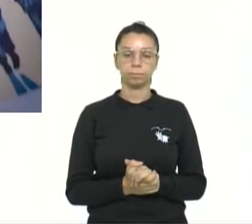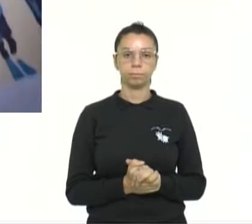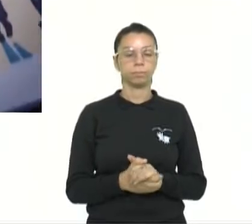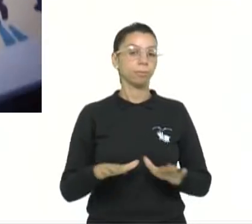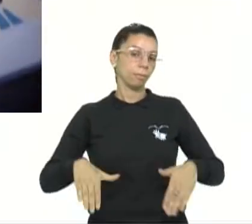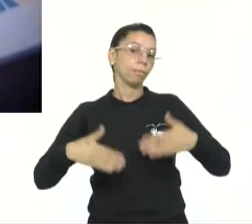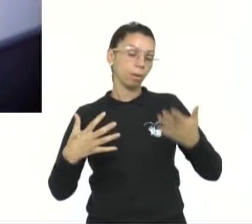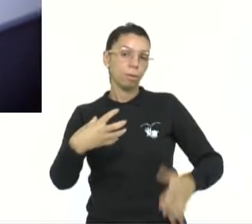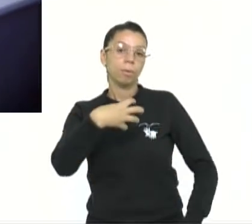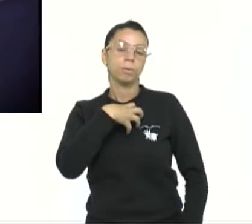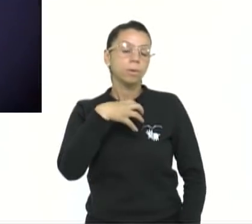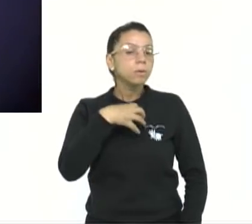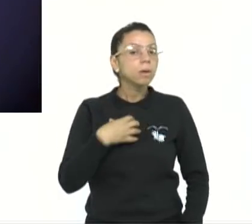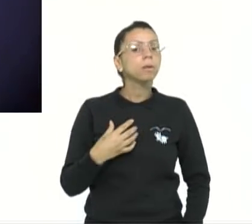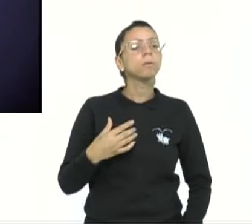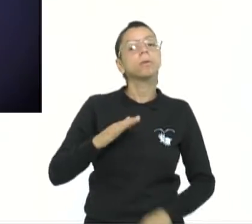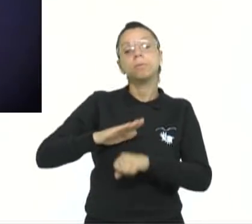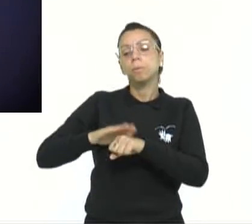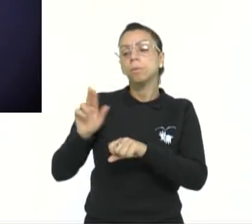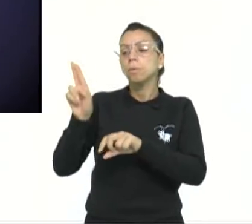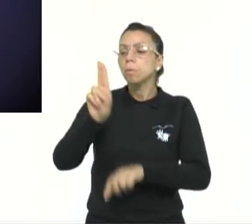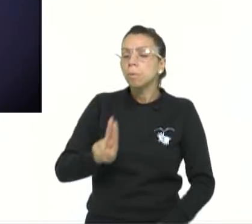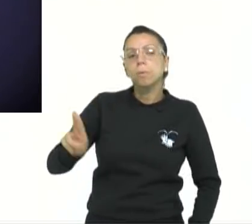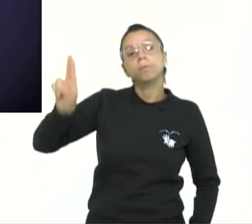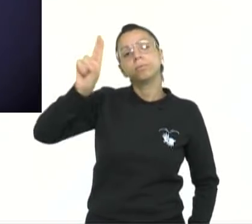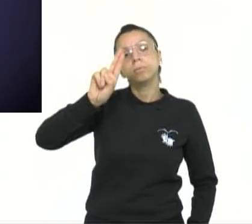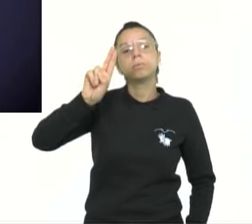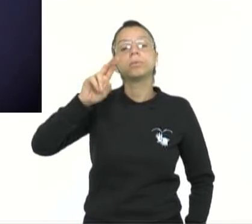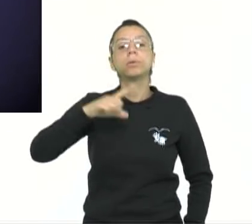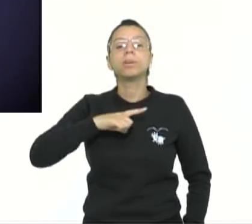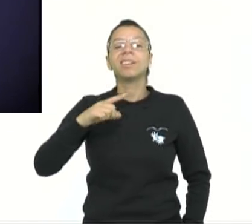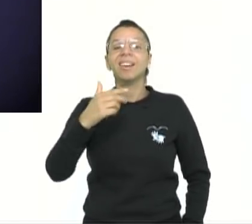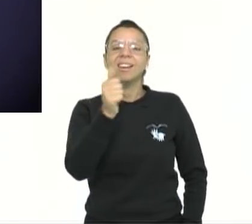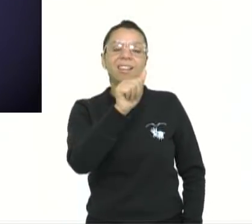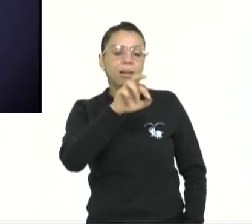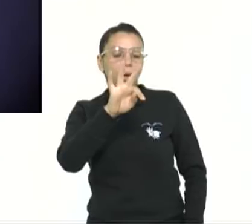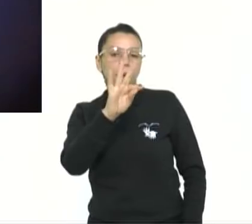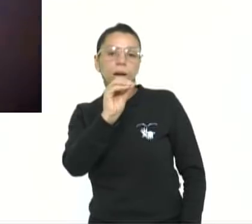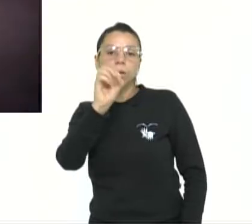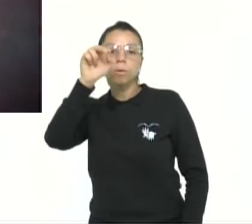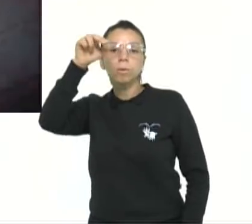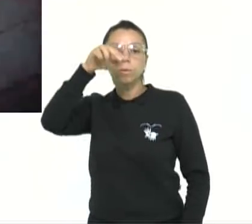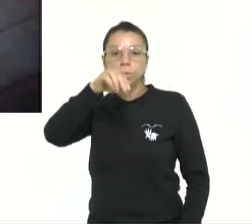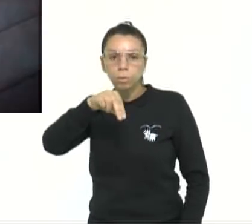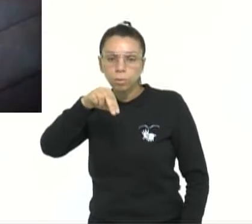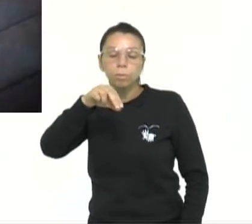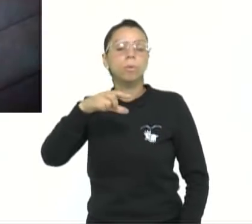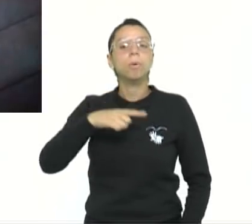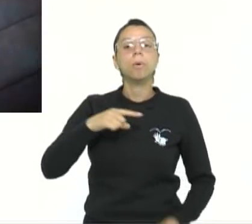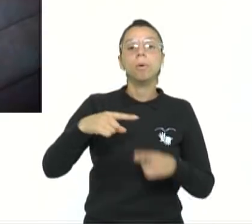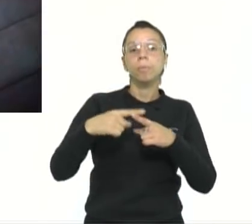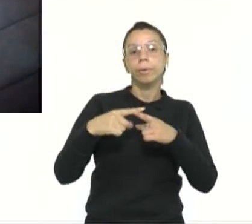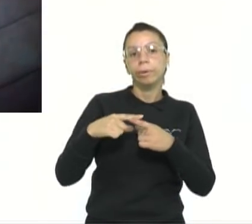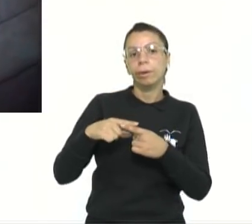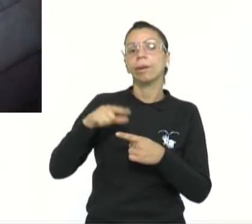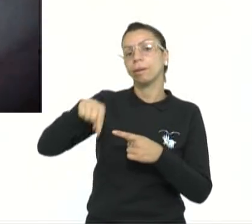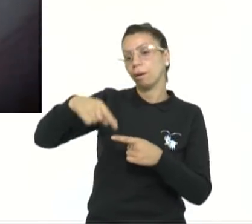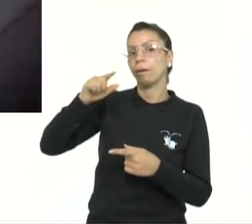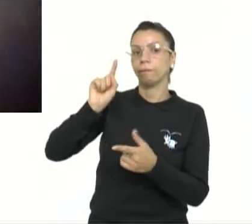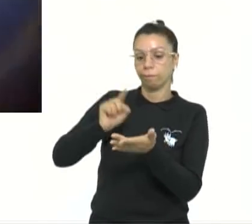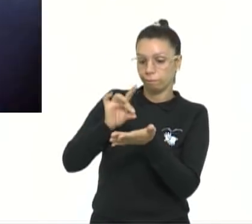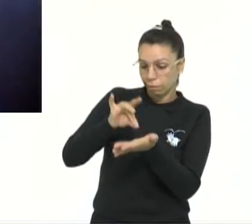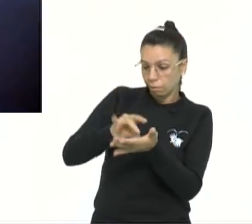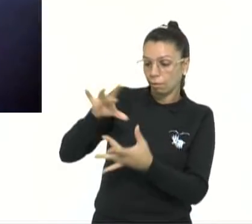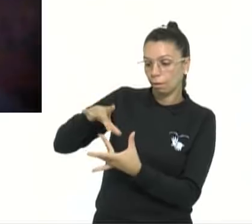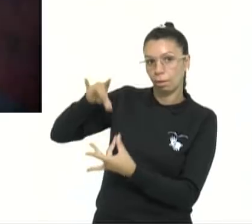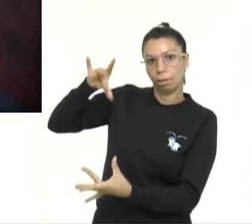Então, o estilo que eu usei aqui foi um estilo que a gente chama mais cartunesco, porque ele foge um pouco do realista para um